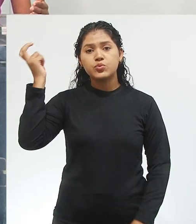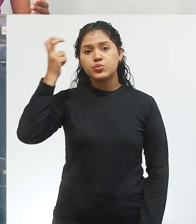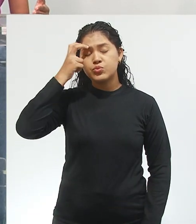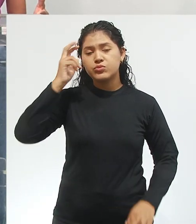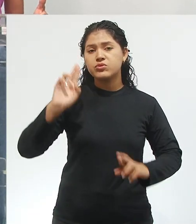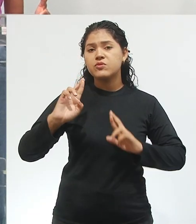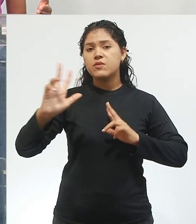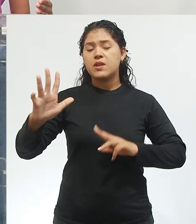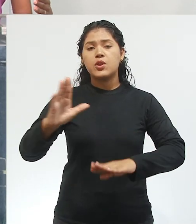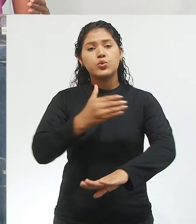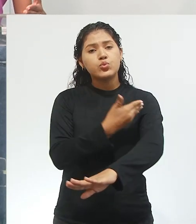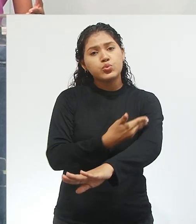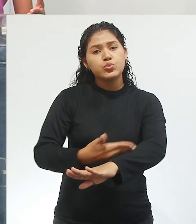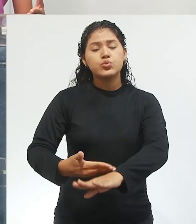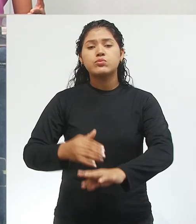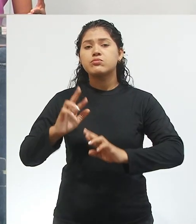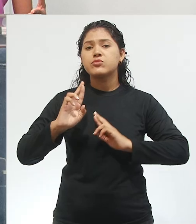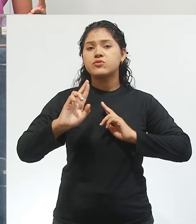diferentes, nós